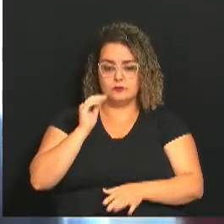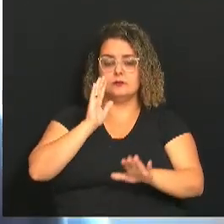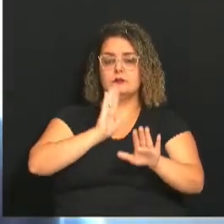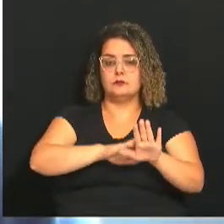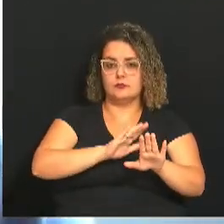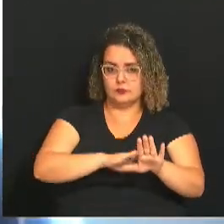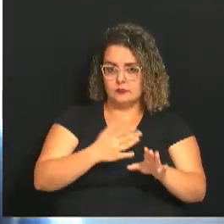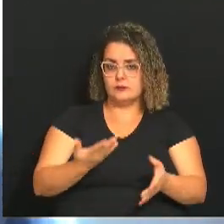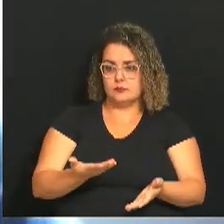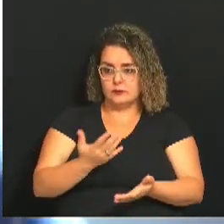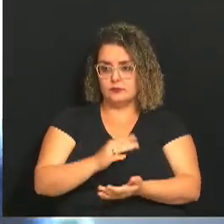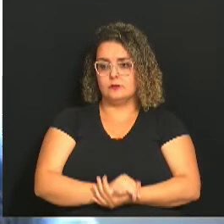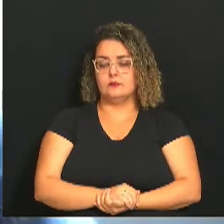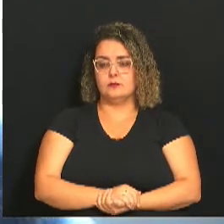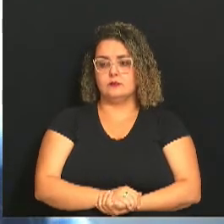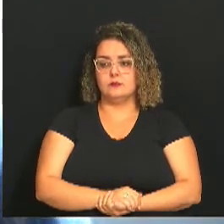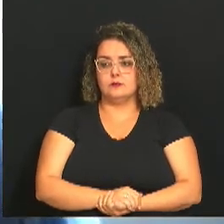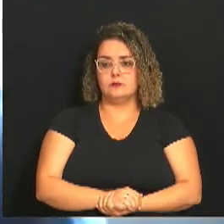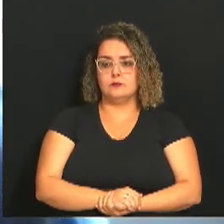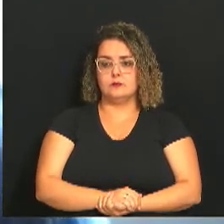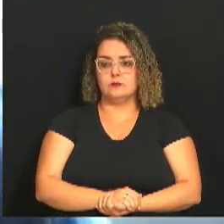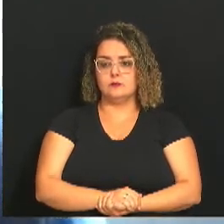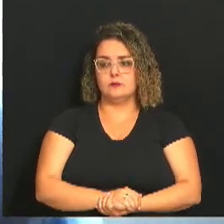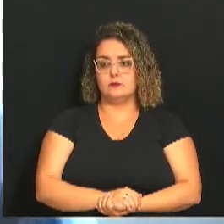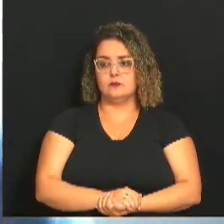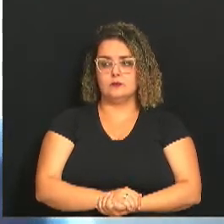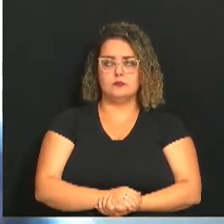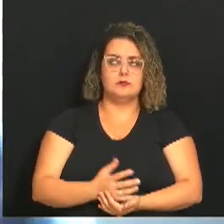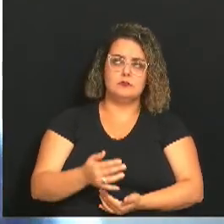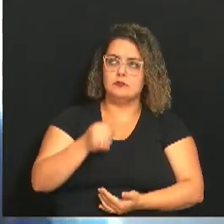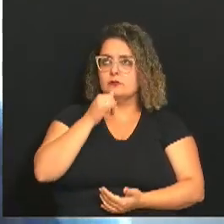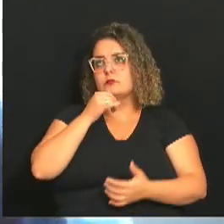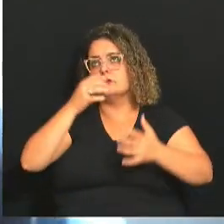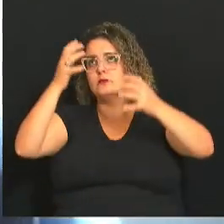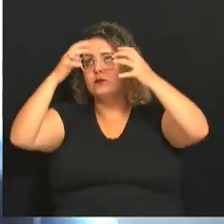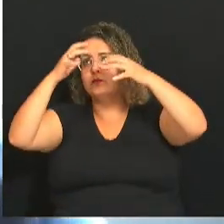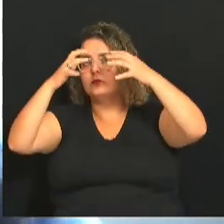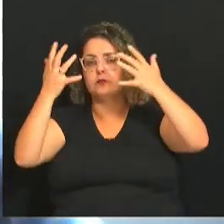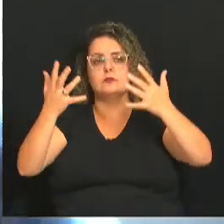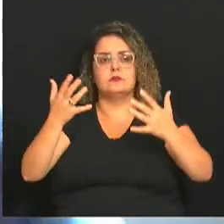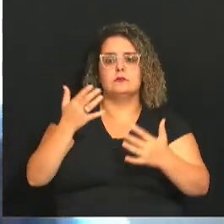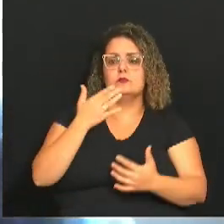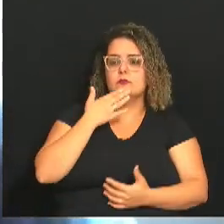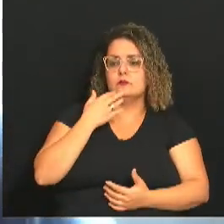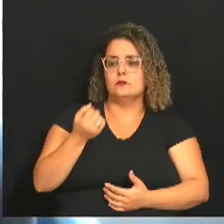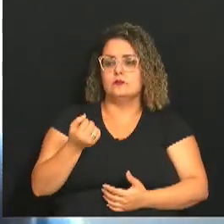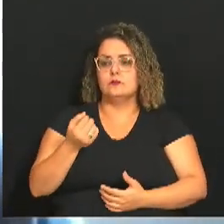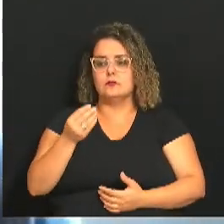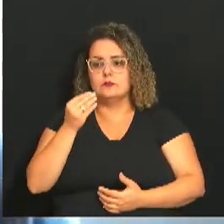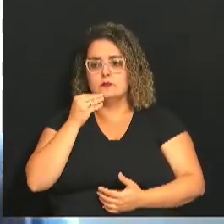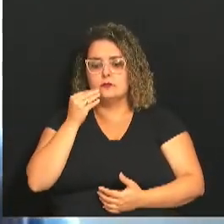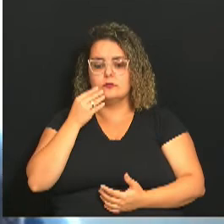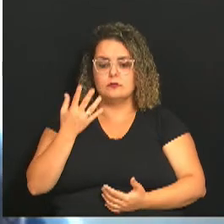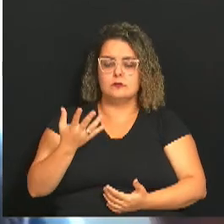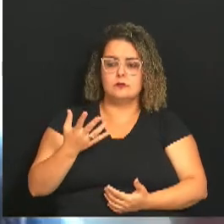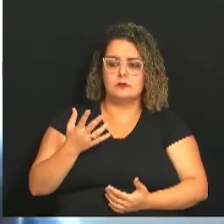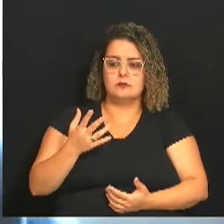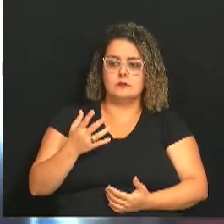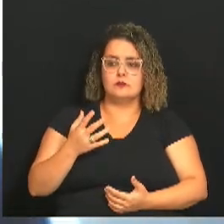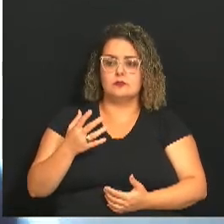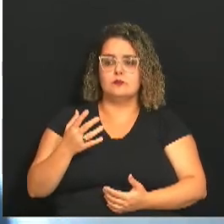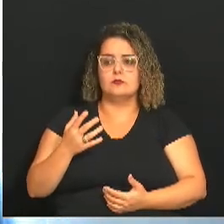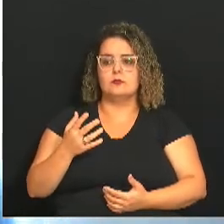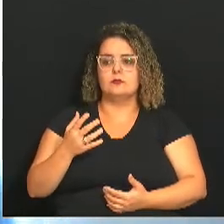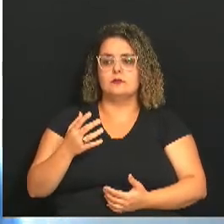Então é isso, ó, a gente tem limiares de chuva, a gente tenta aspectos para melhorar a previsão de chuva, que a